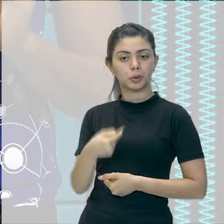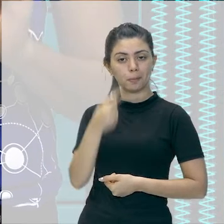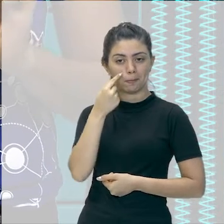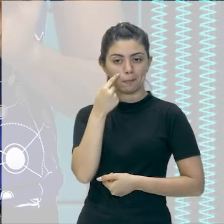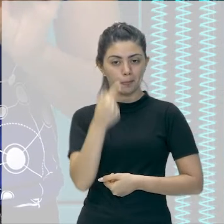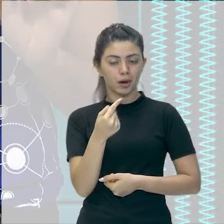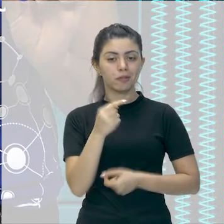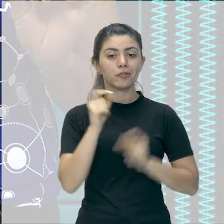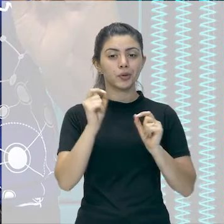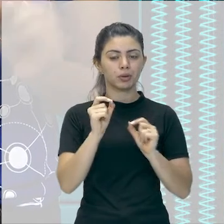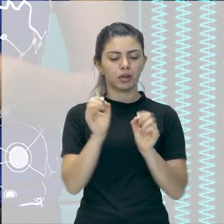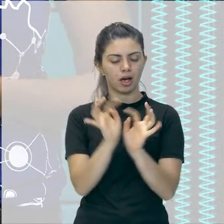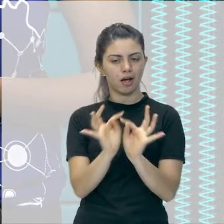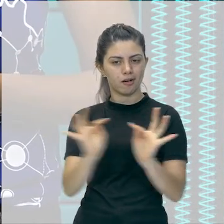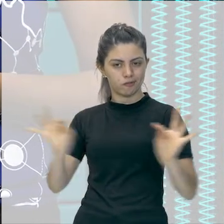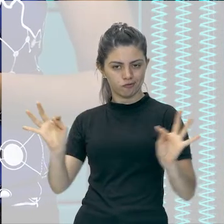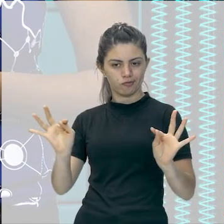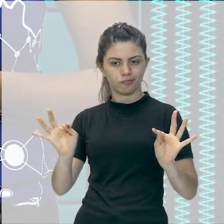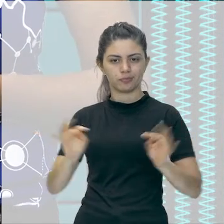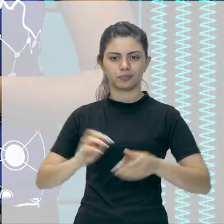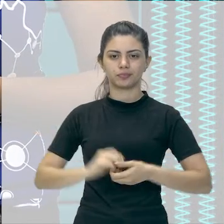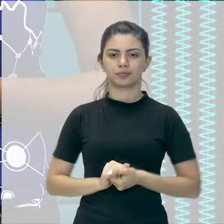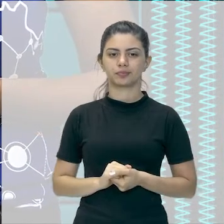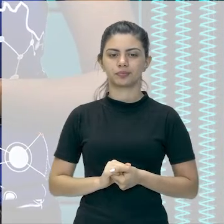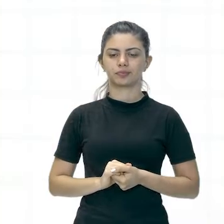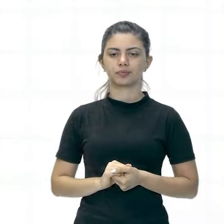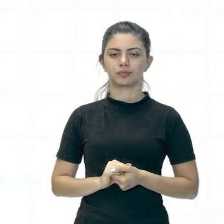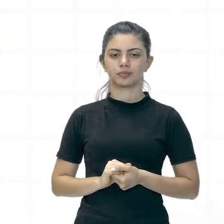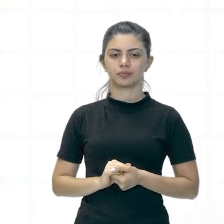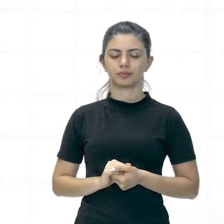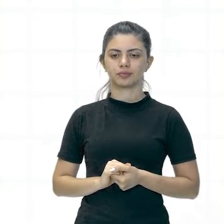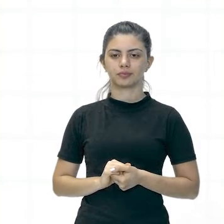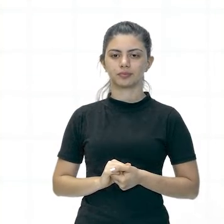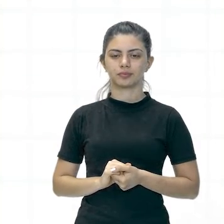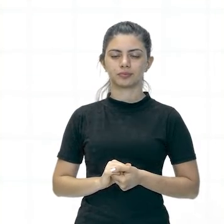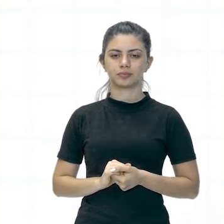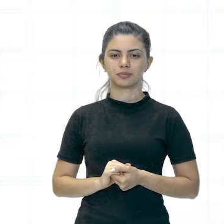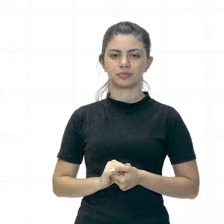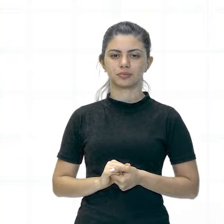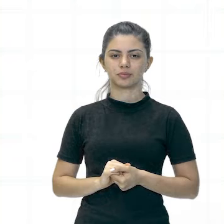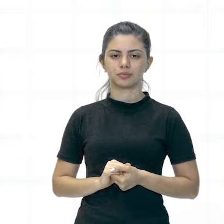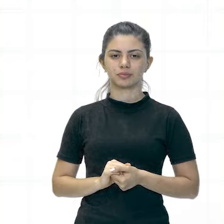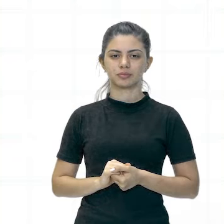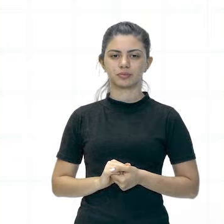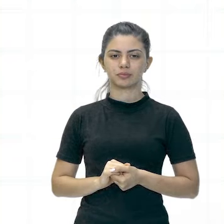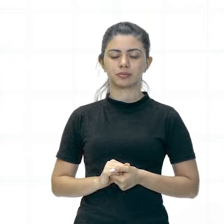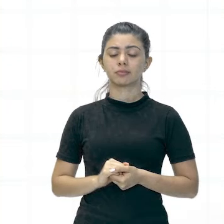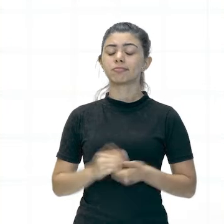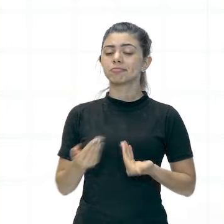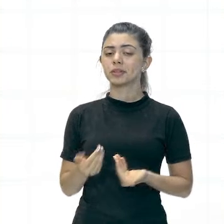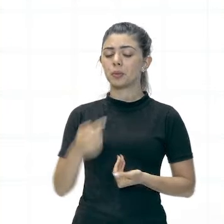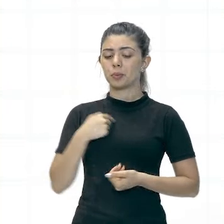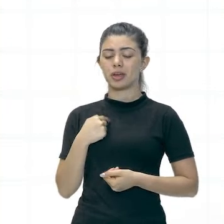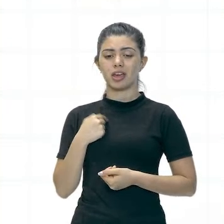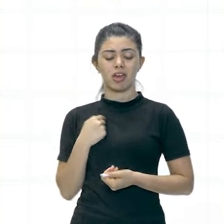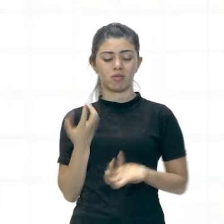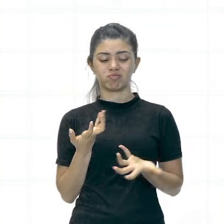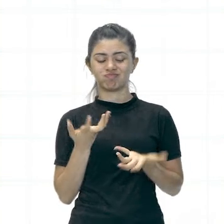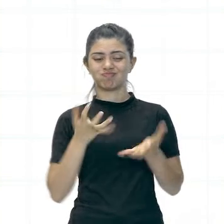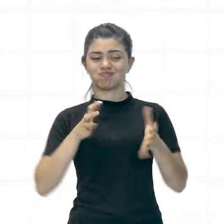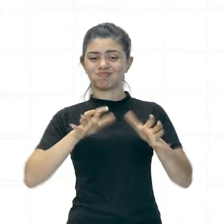comigo esta frase aqui e os elementos. Vamos ver. Então, eu não queria.